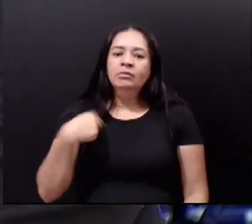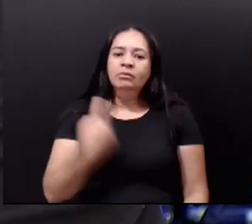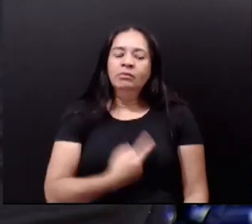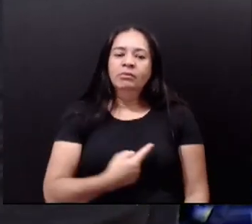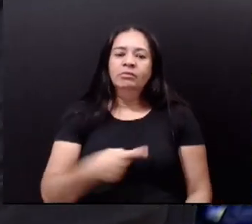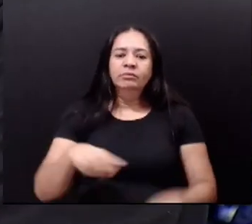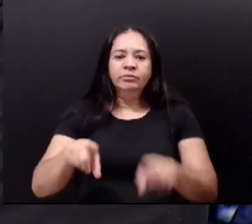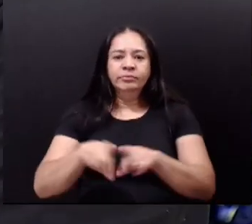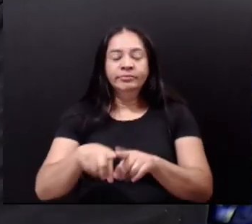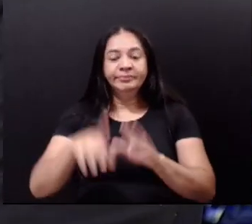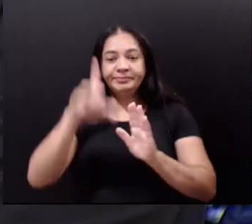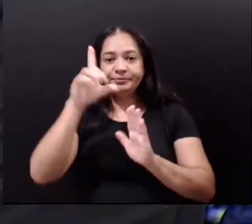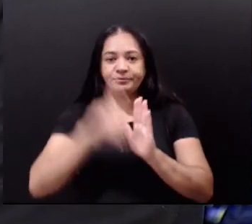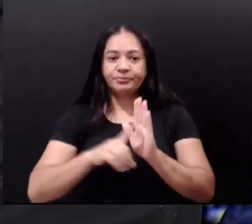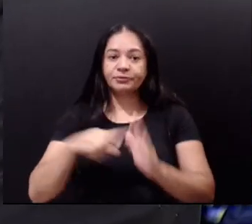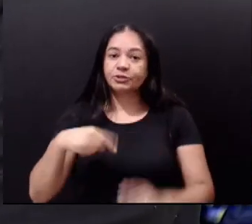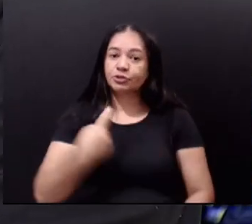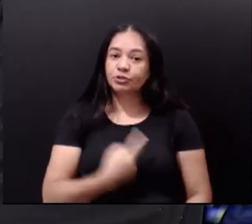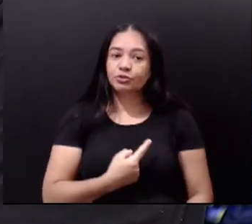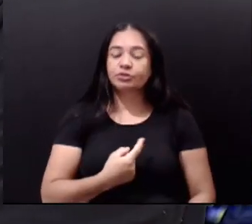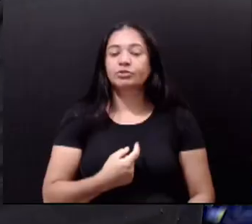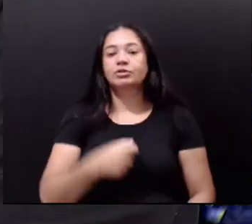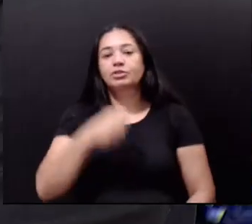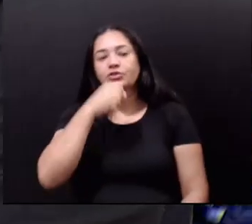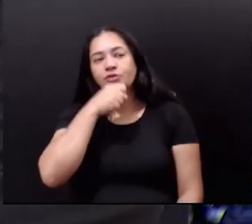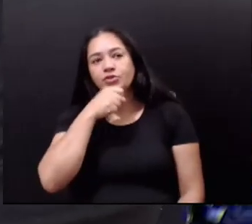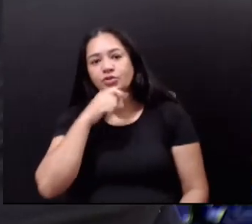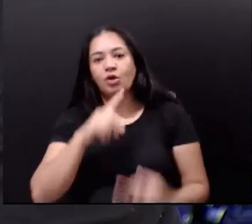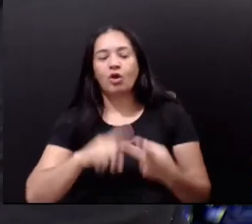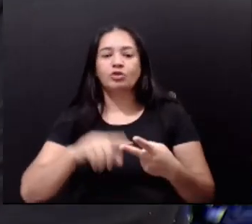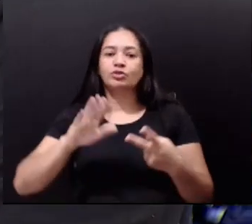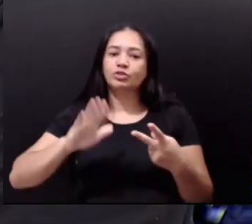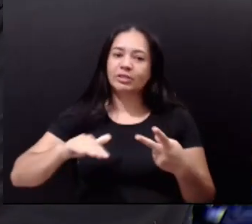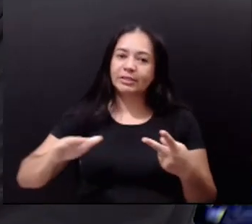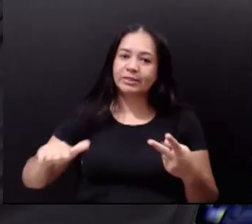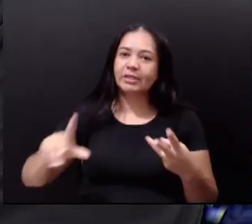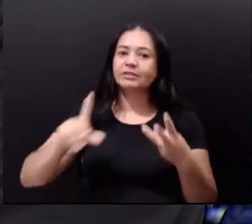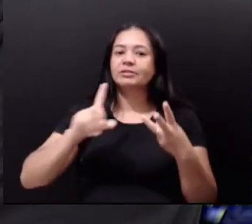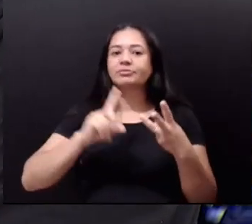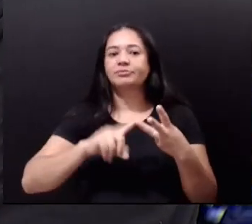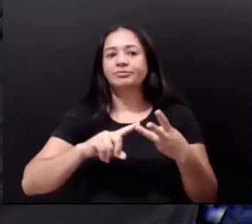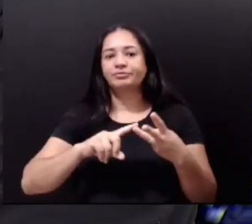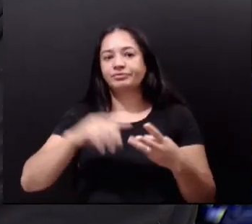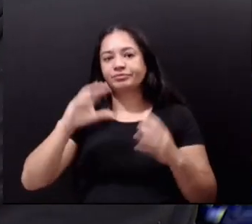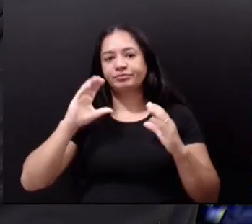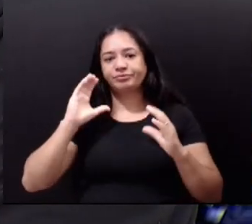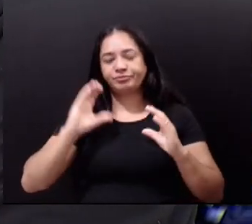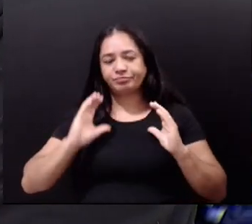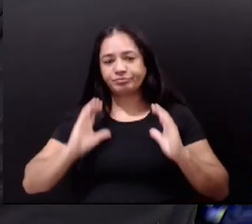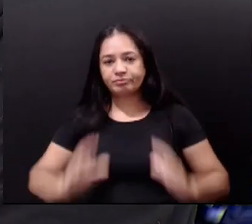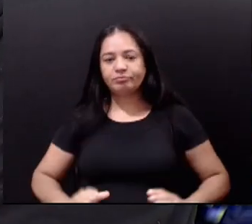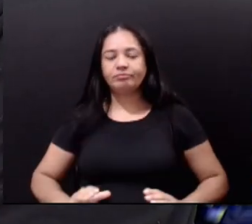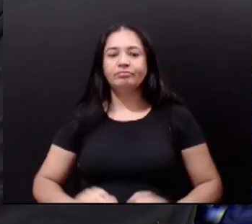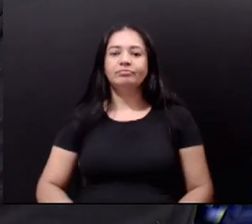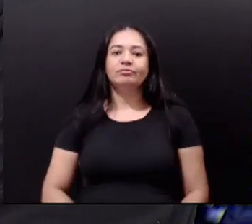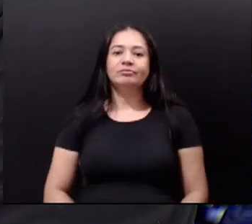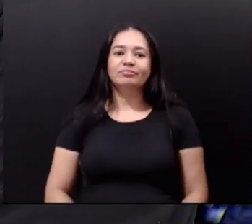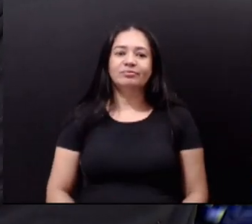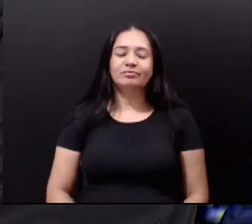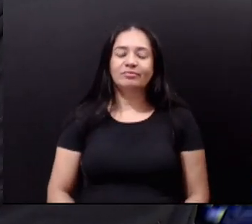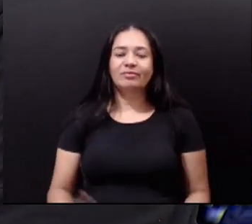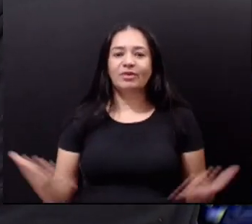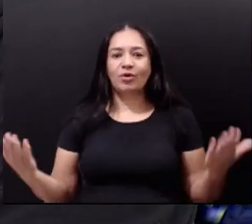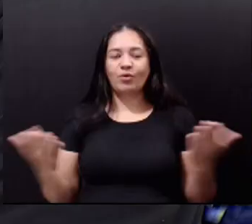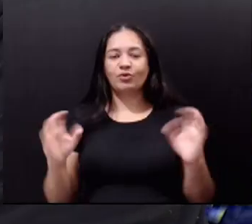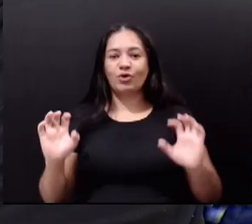direitos, né? Como idosos, como crianças, como cidadãos, né? Aqui, então, o espetáculo é a vida de